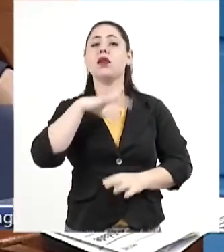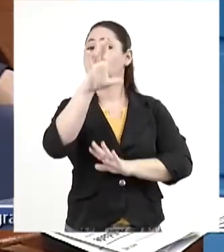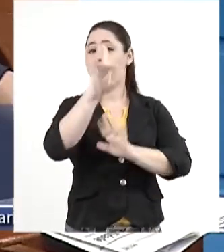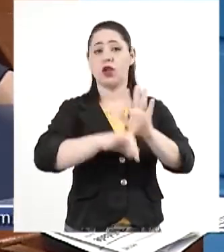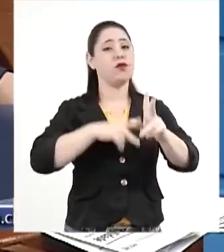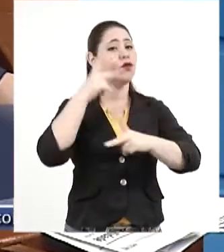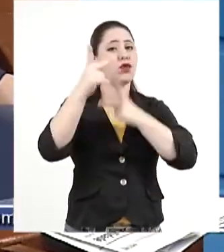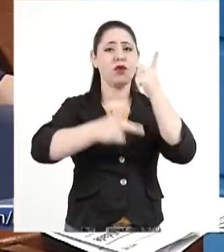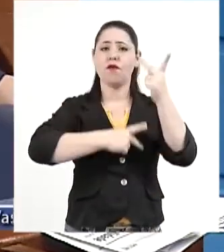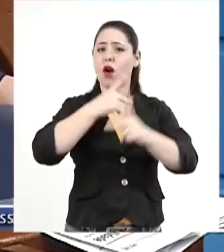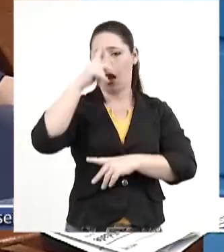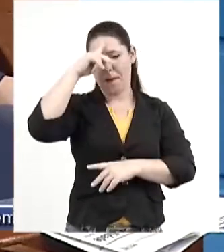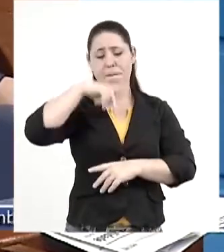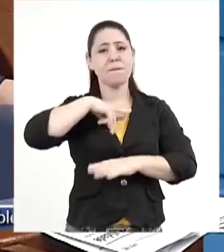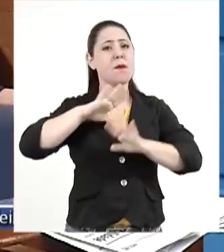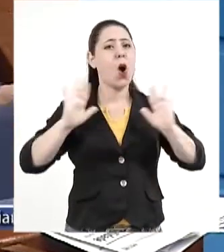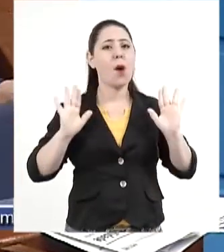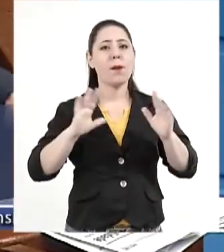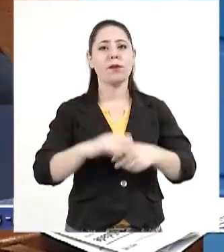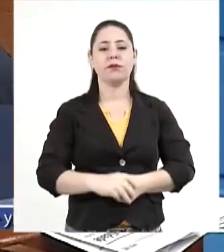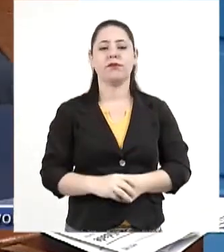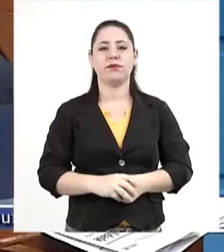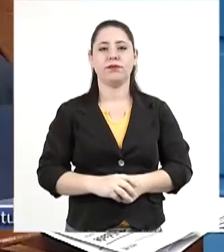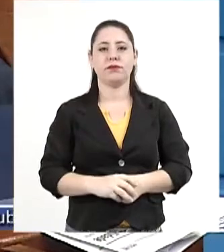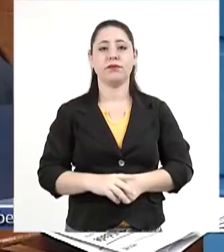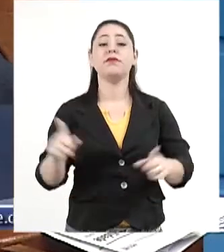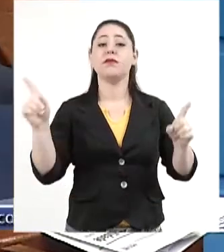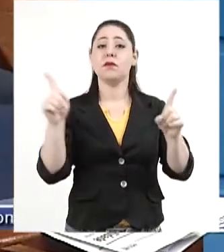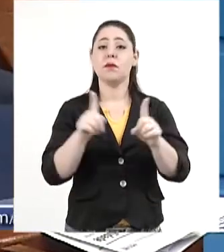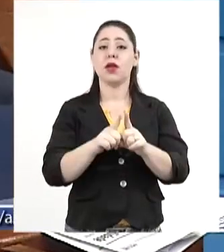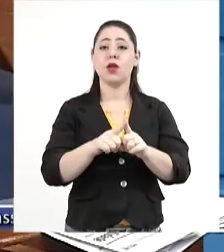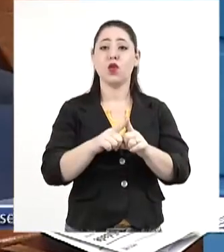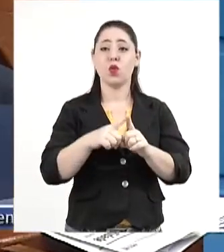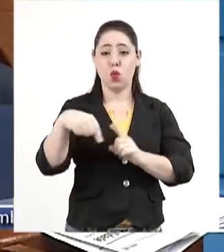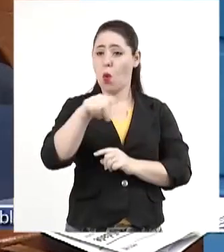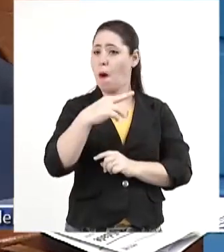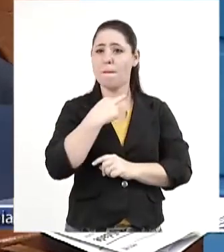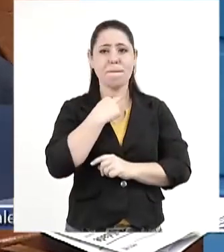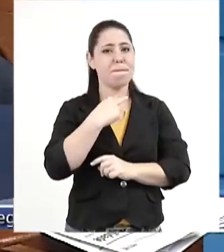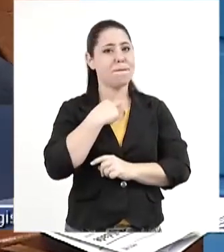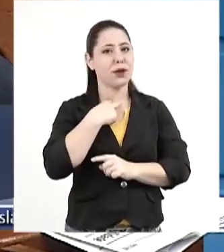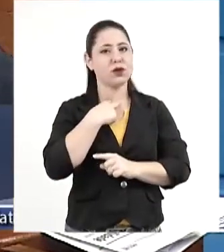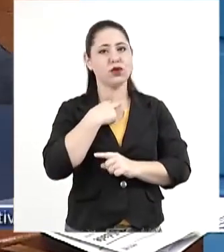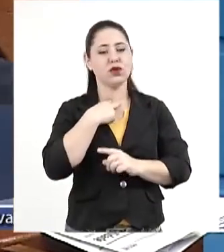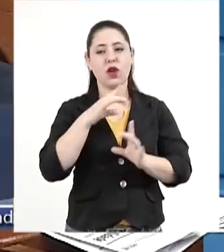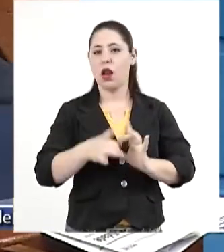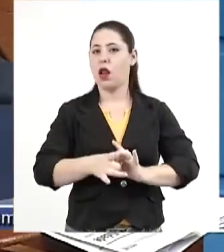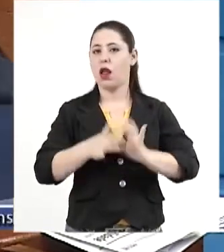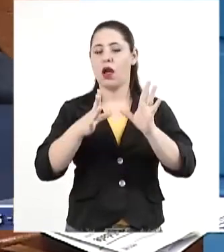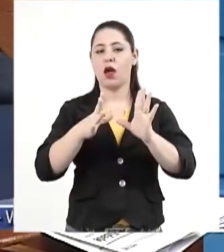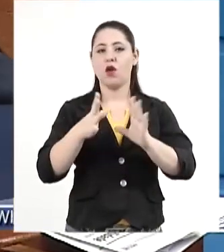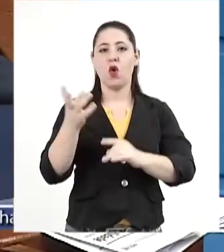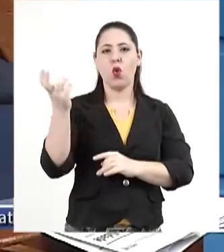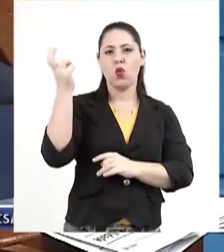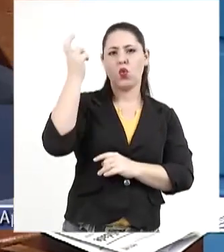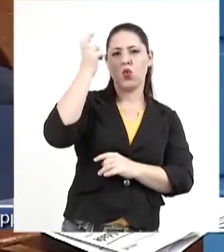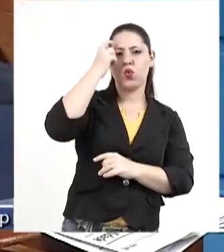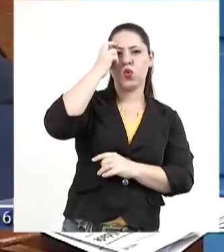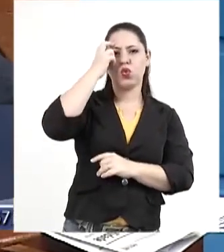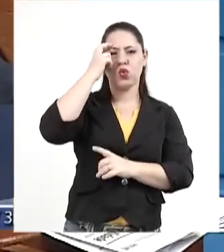de falar por si, e de que nós não podemos mais permitir que a cultura